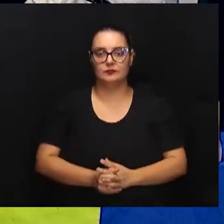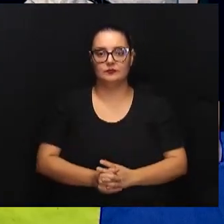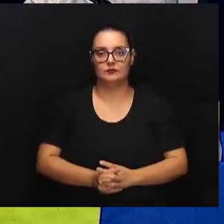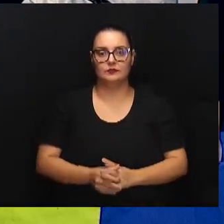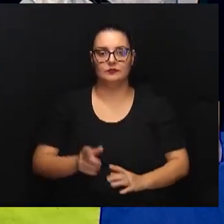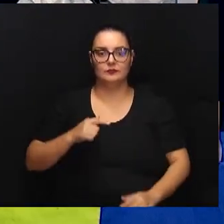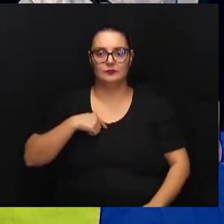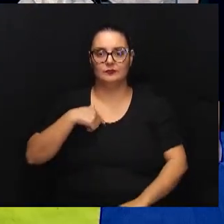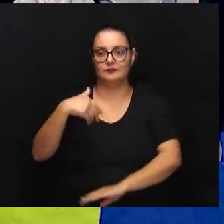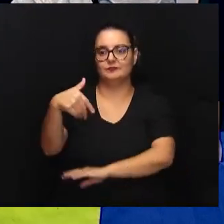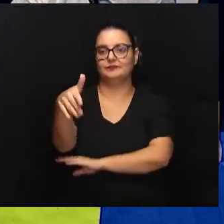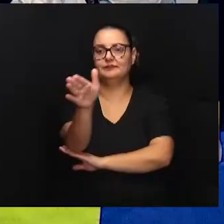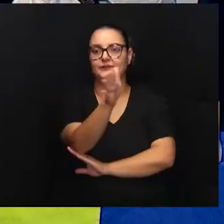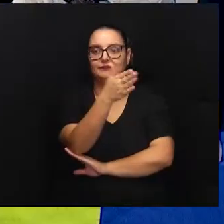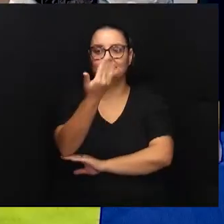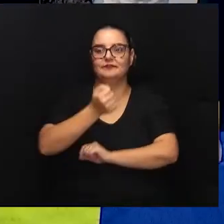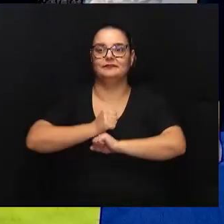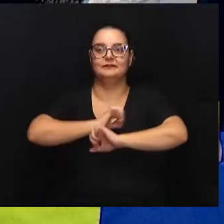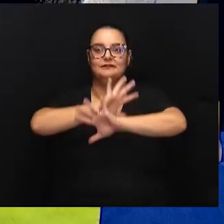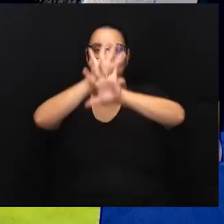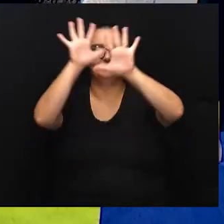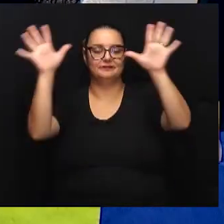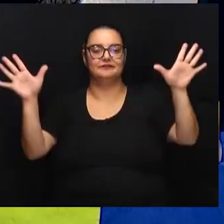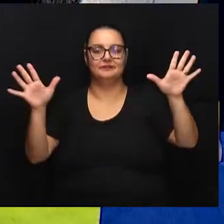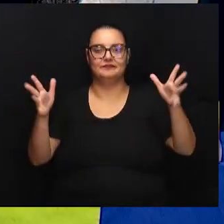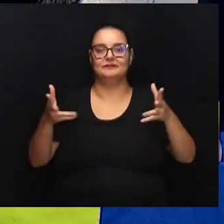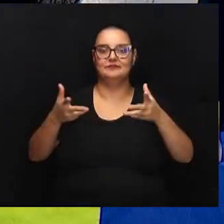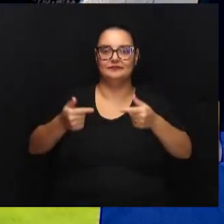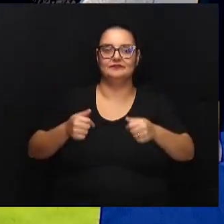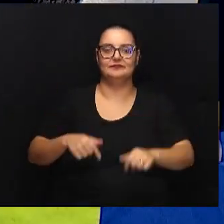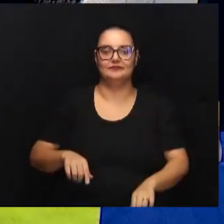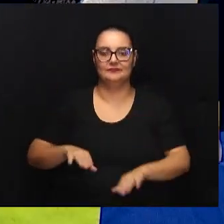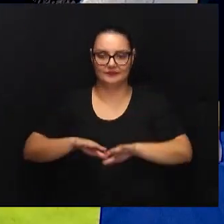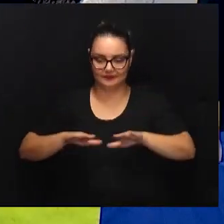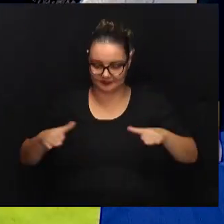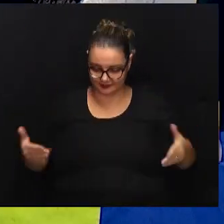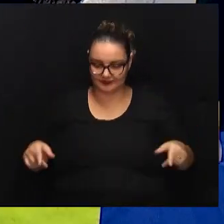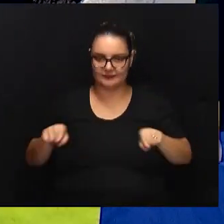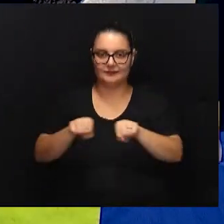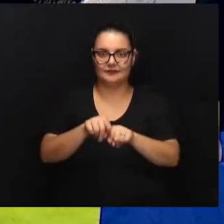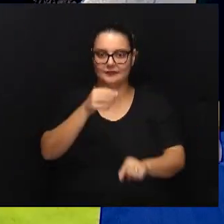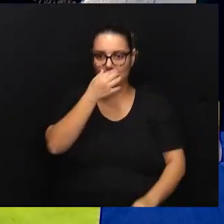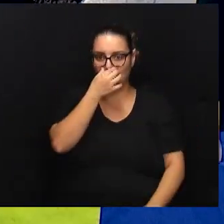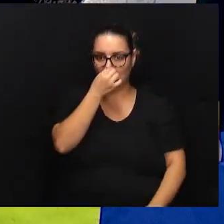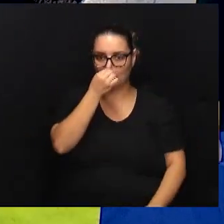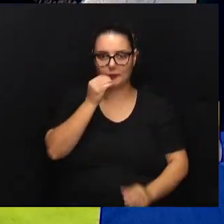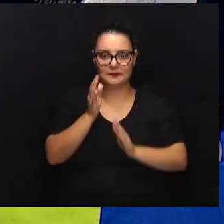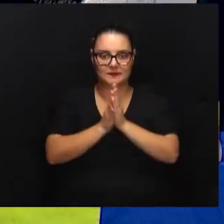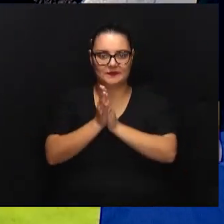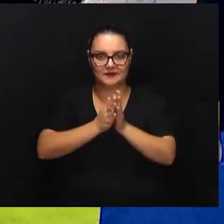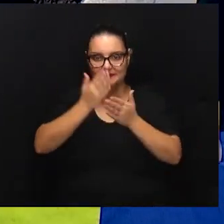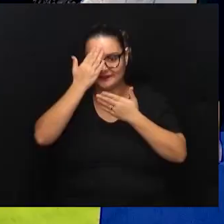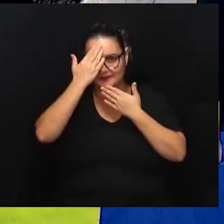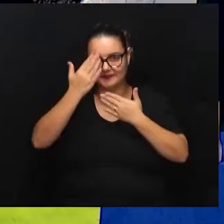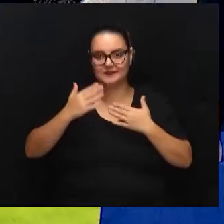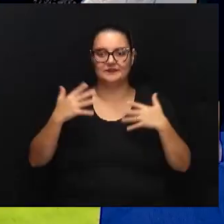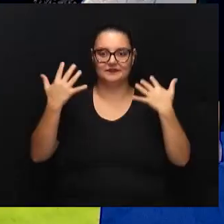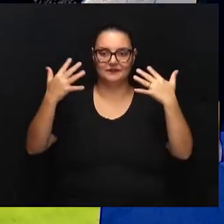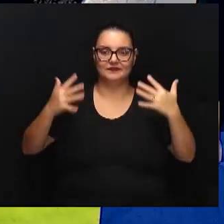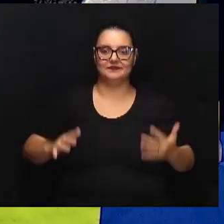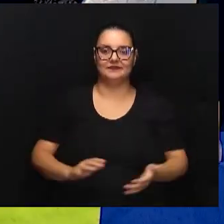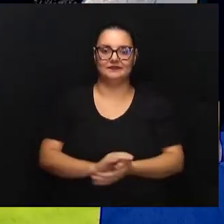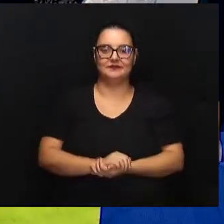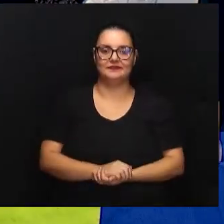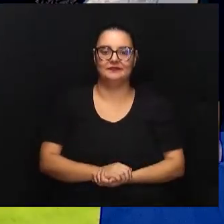aqui nessa noite, com a nossa bandeira enorme, maravilhosa, ali esticada aqui na mesa também. E estou